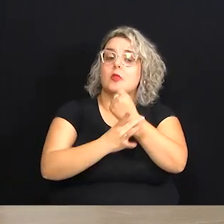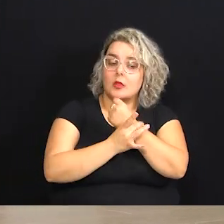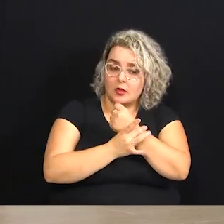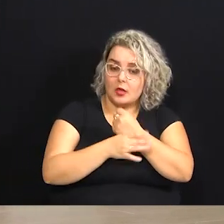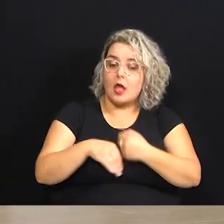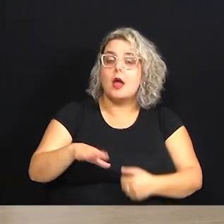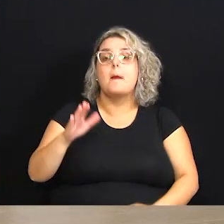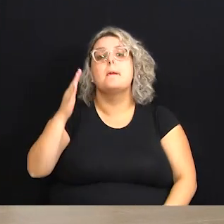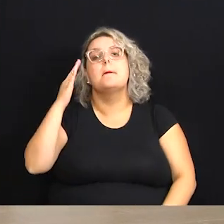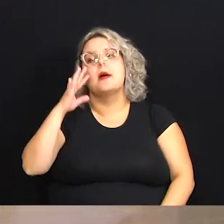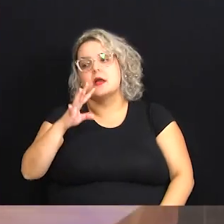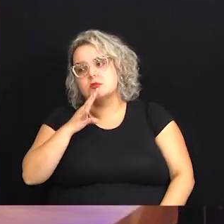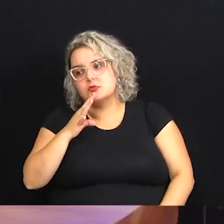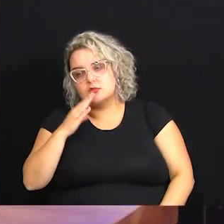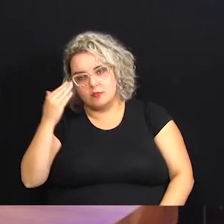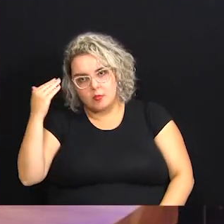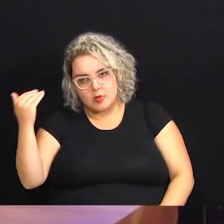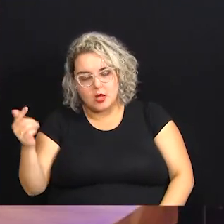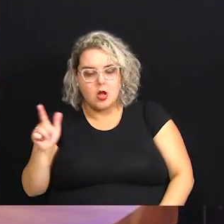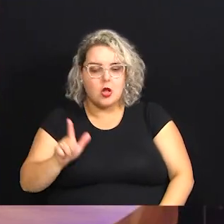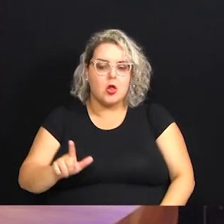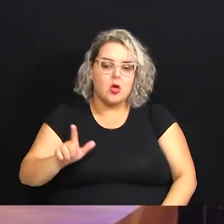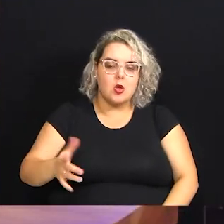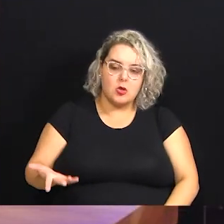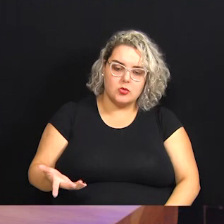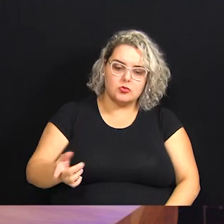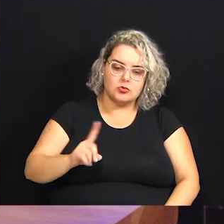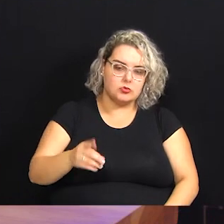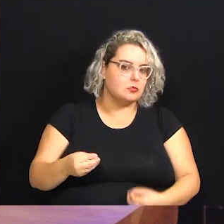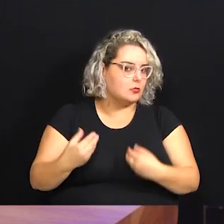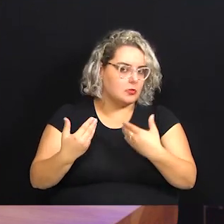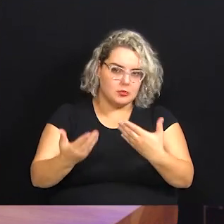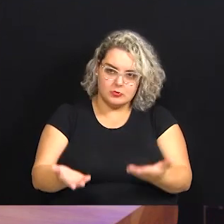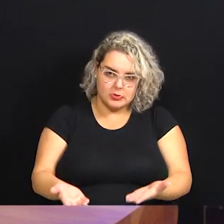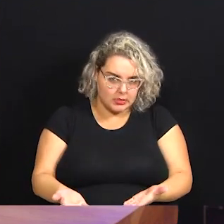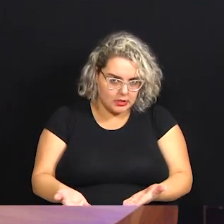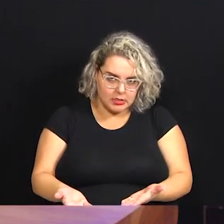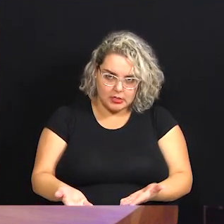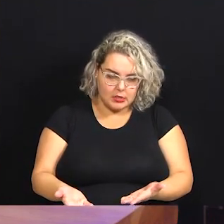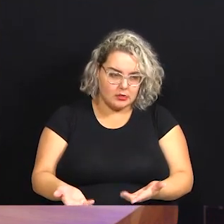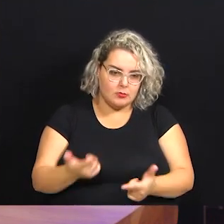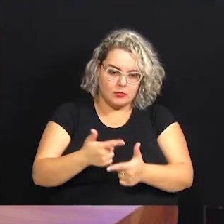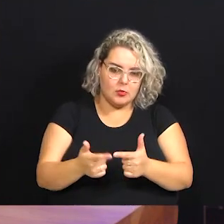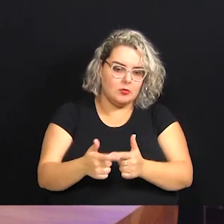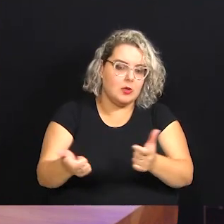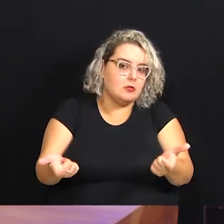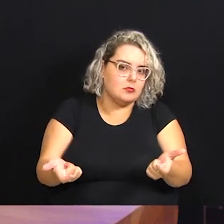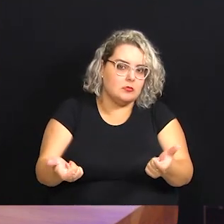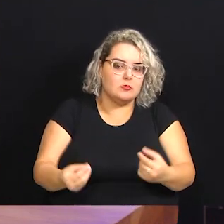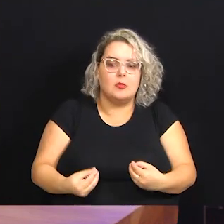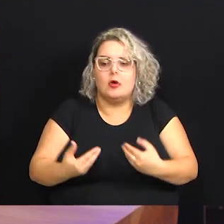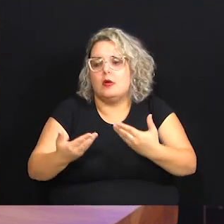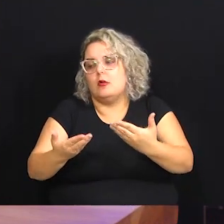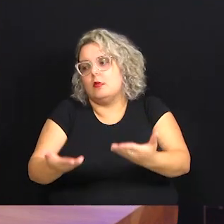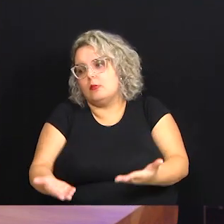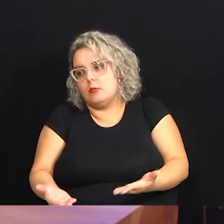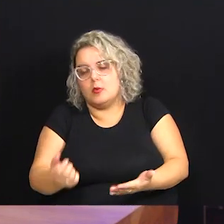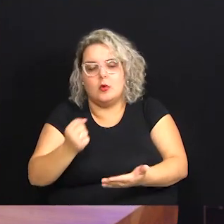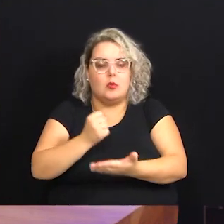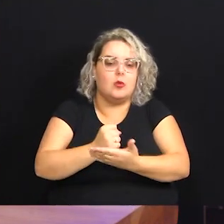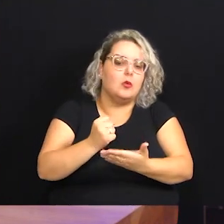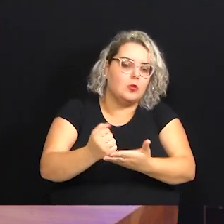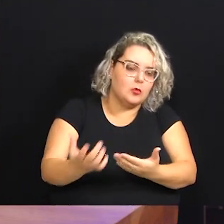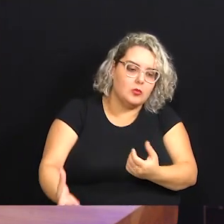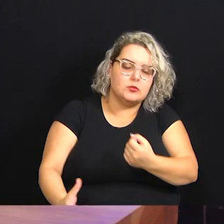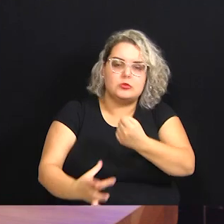seguradoras mais conhecidas, obviamente, não vão trazer grandes problemas. Elas vão apresentar o contrato de